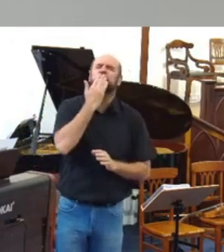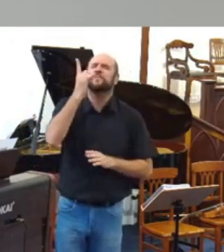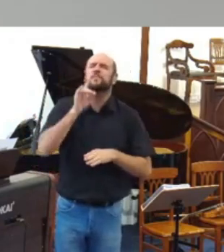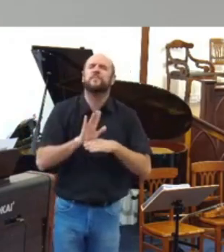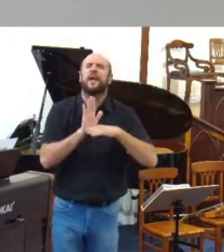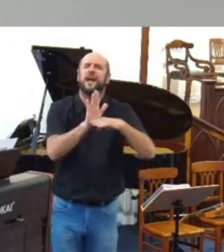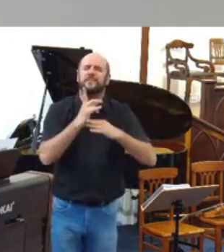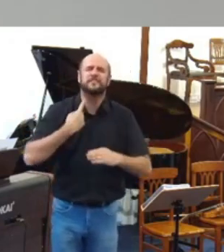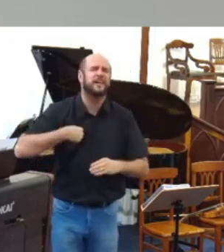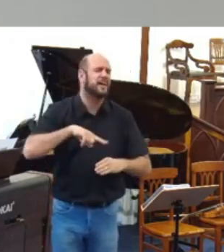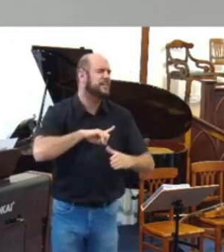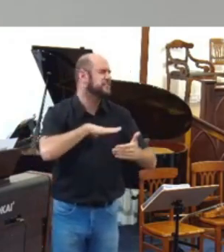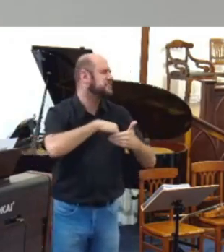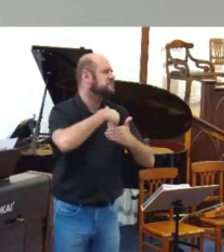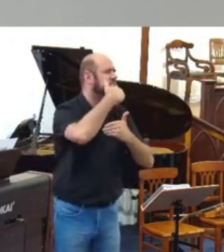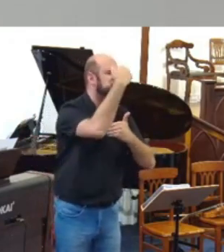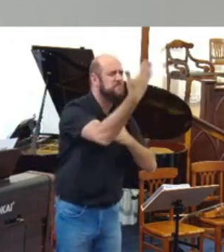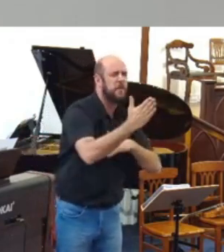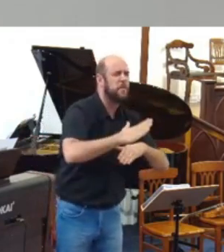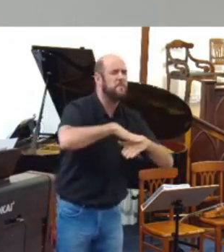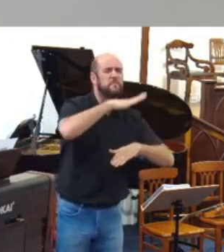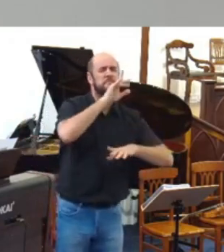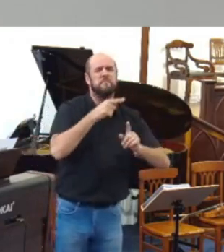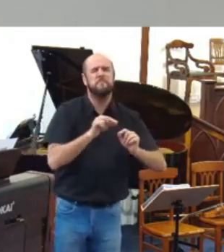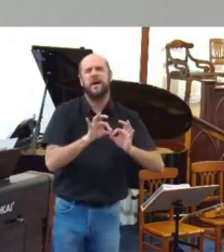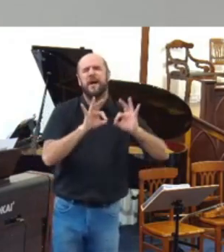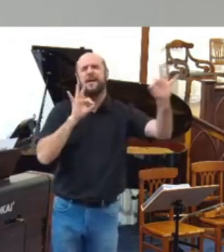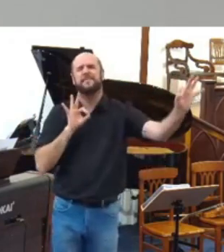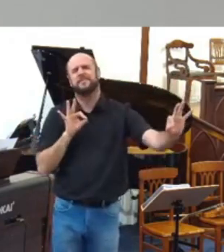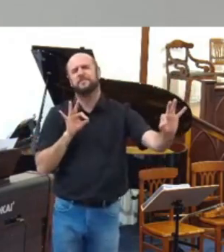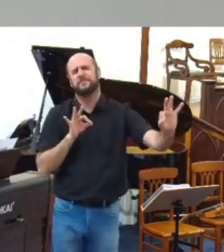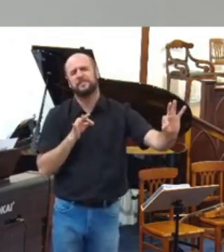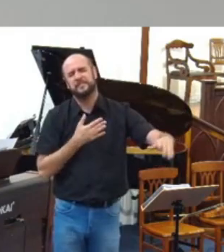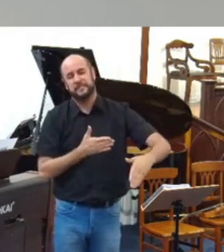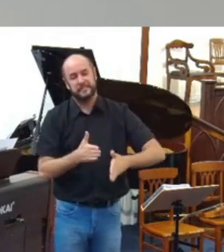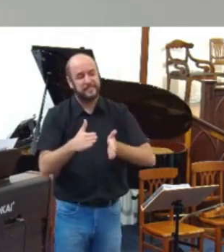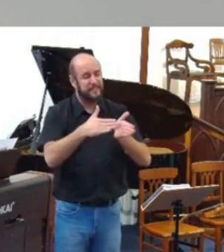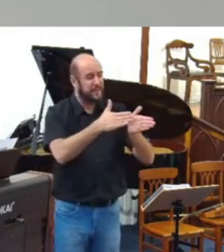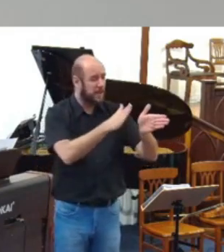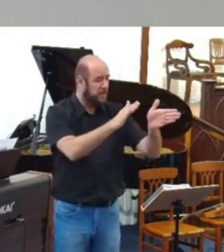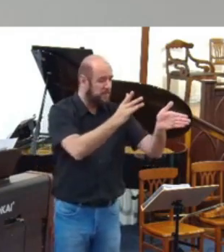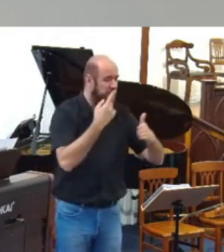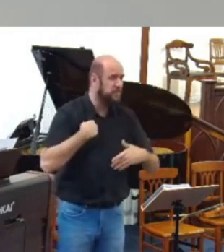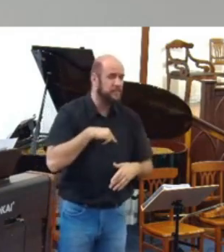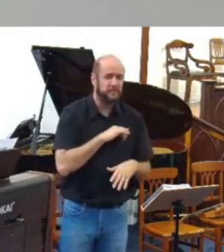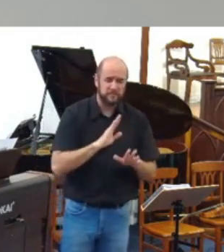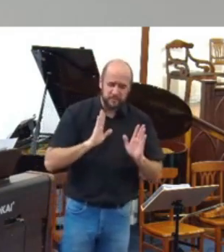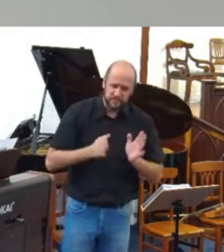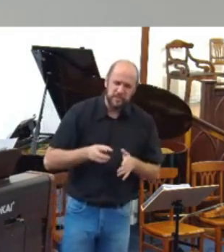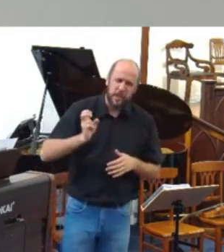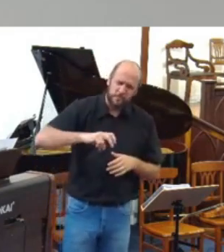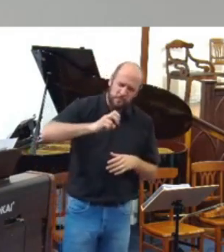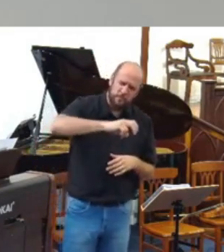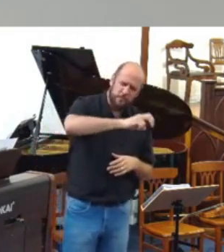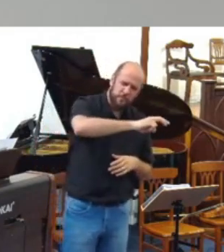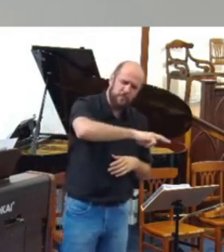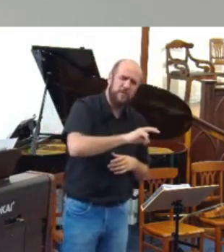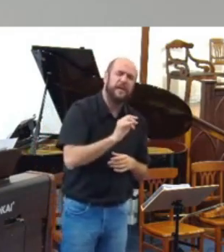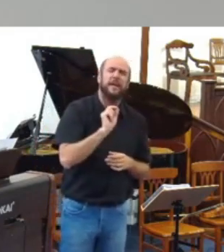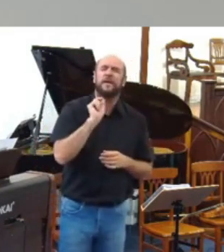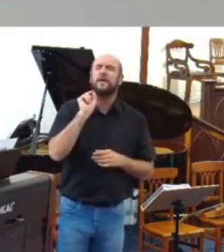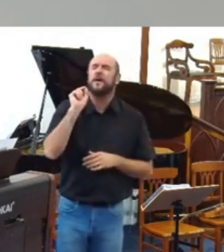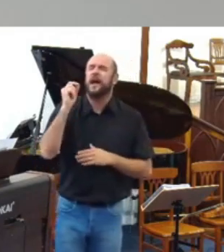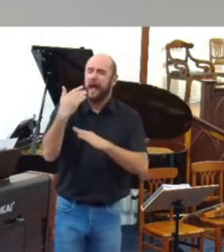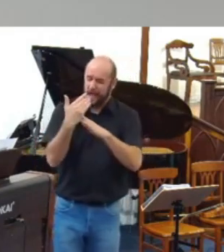a ir para mais longe do que os nossos olhos estão vendo. Naqueles caminhos que o Senhor já nos deu para prosseguir, o que nós ainda não estamos